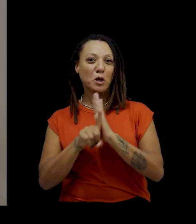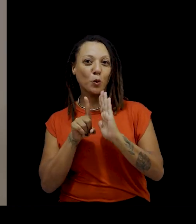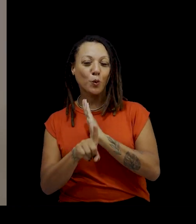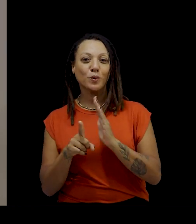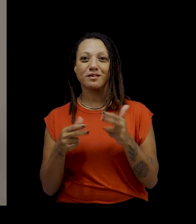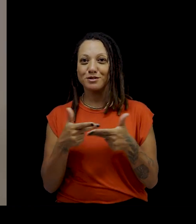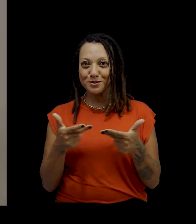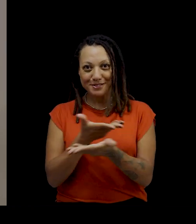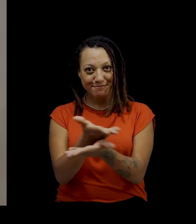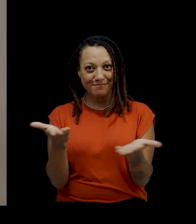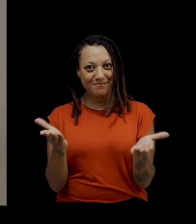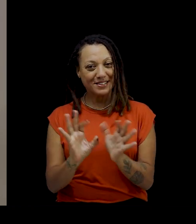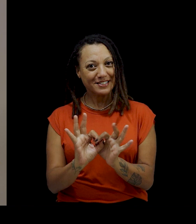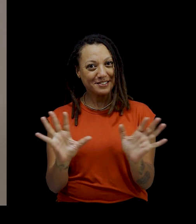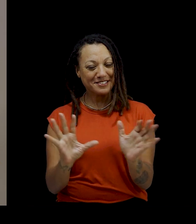sugestões, perguntas